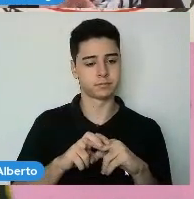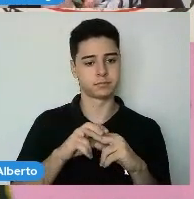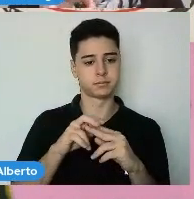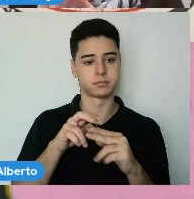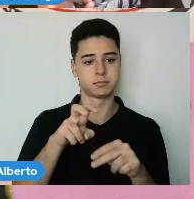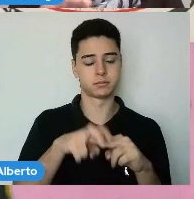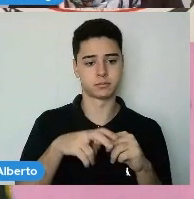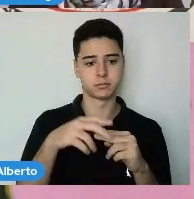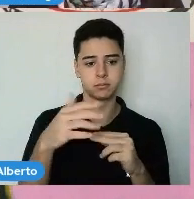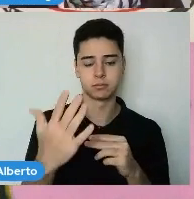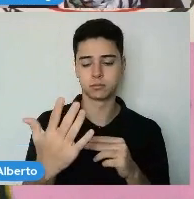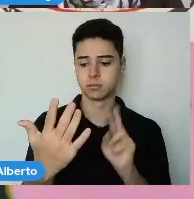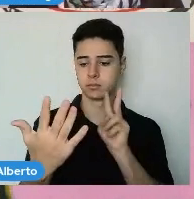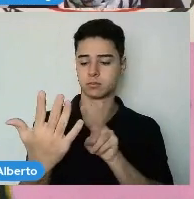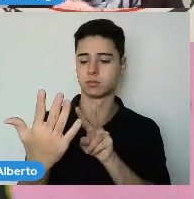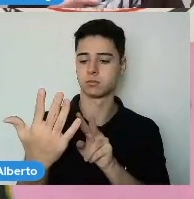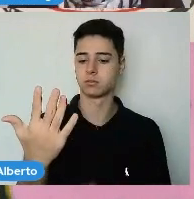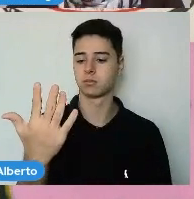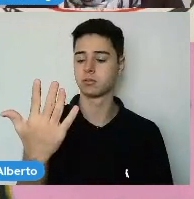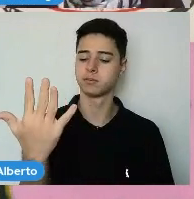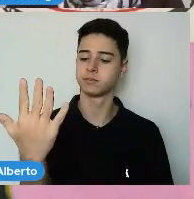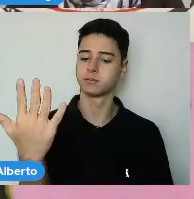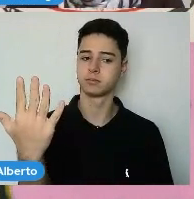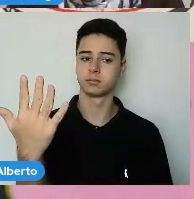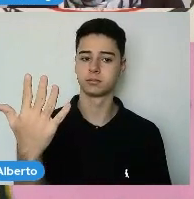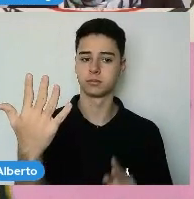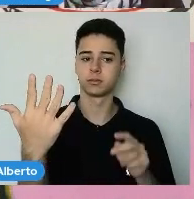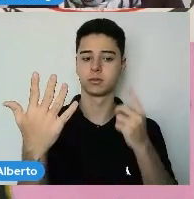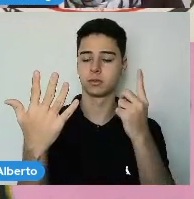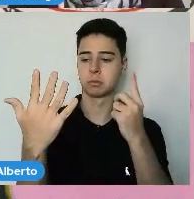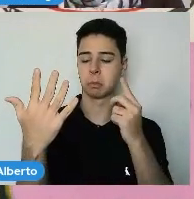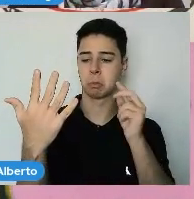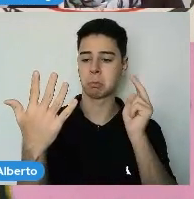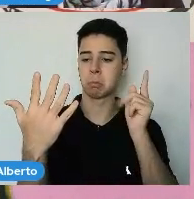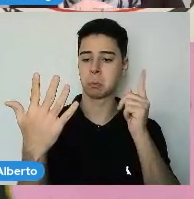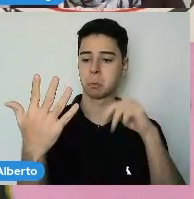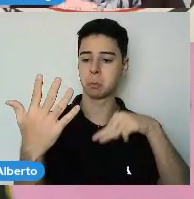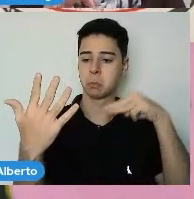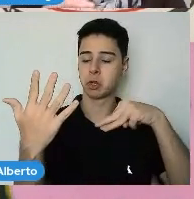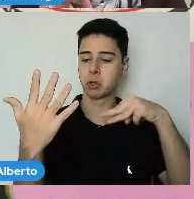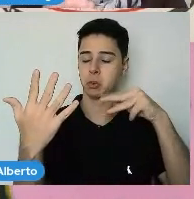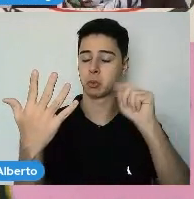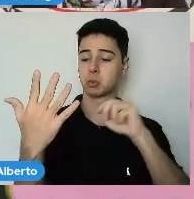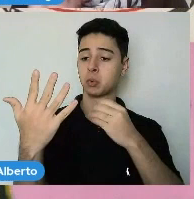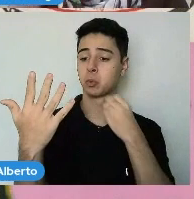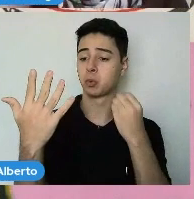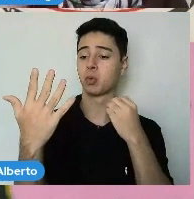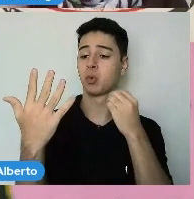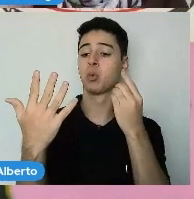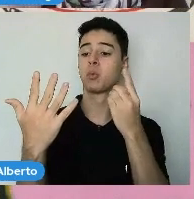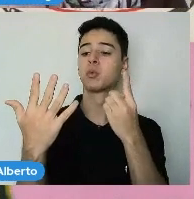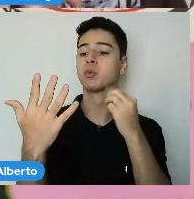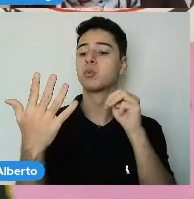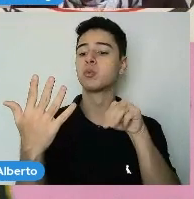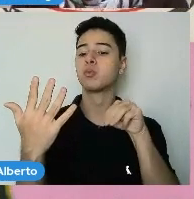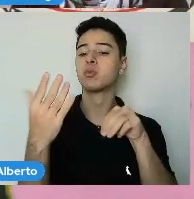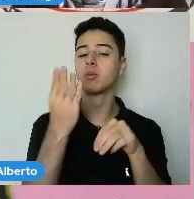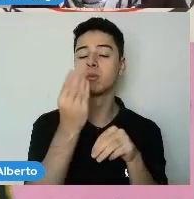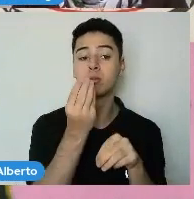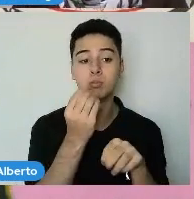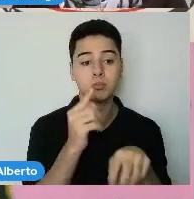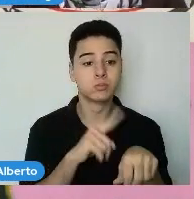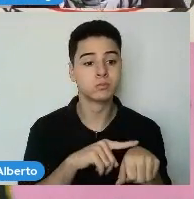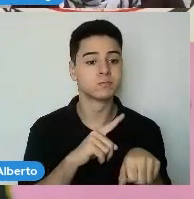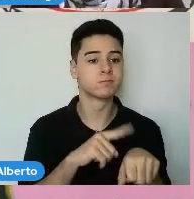cadeira, olha para um ponto fixo e conta 1 minuto de relógio, para vocês verem como que 1 minuto é muito